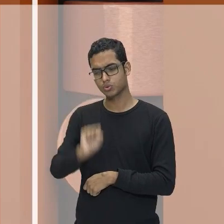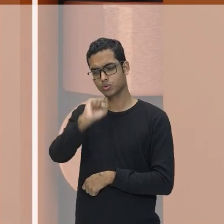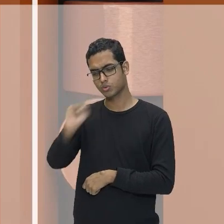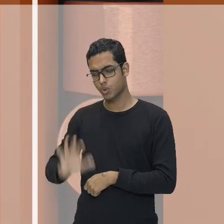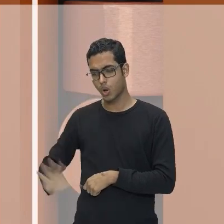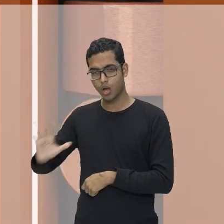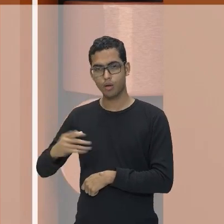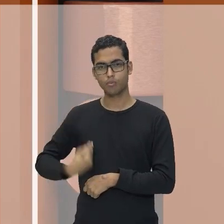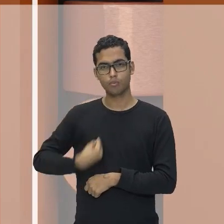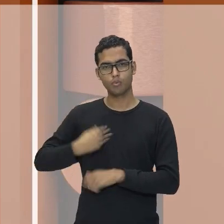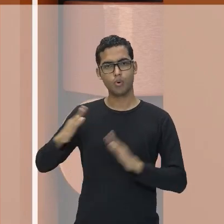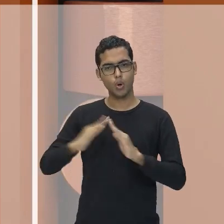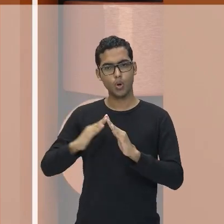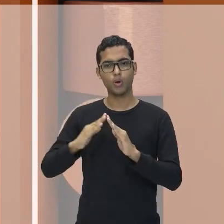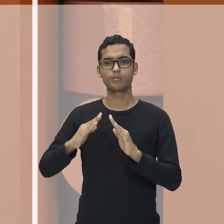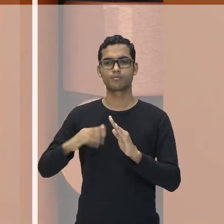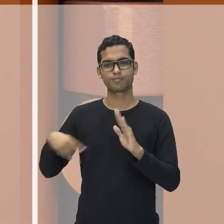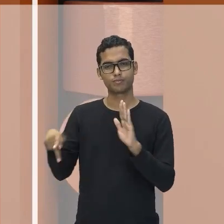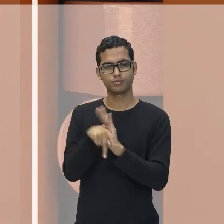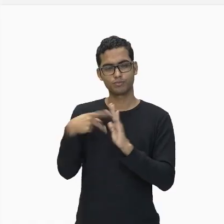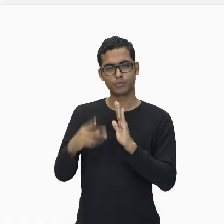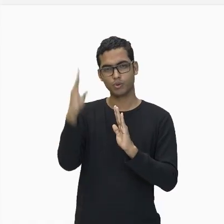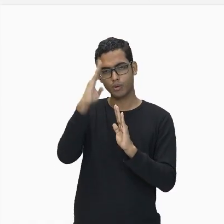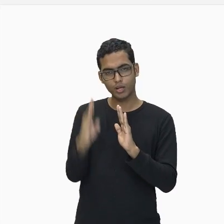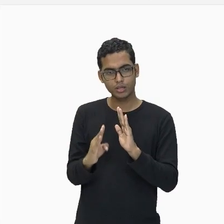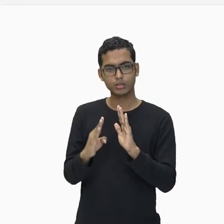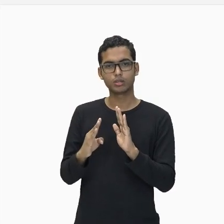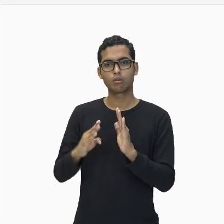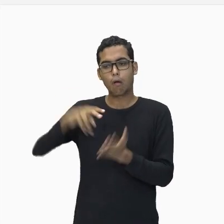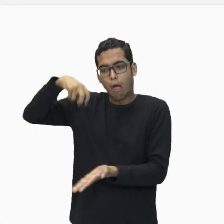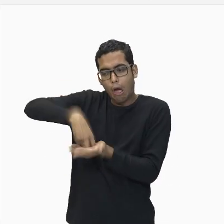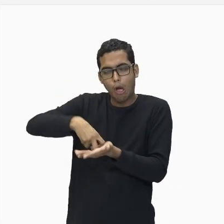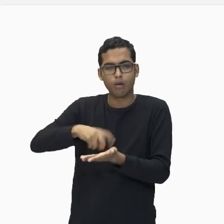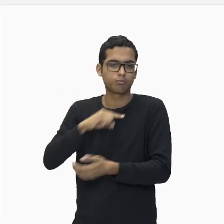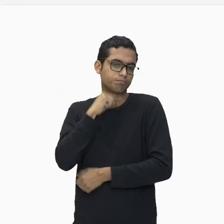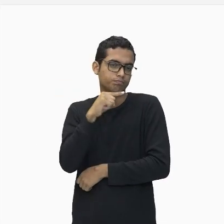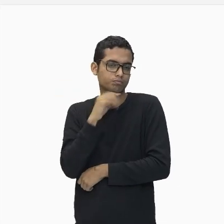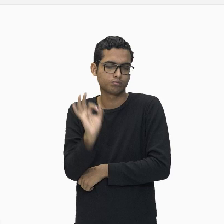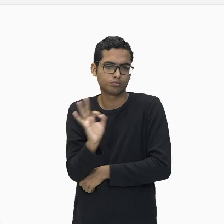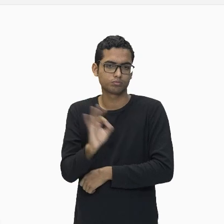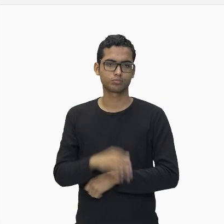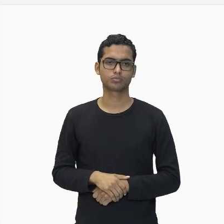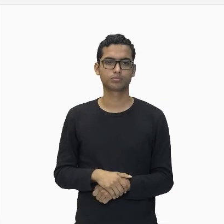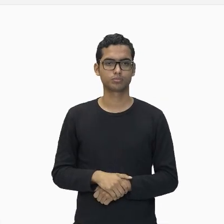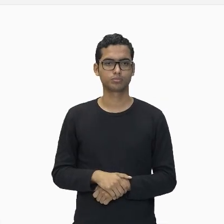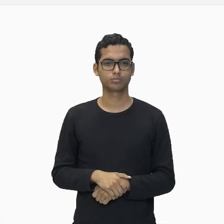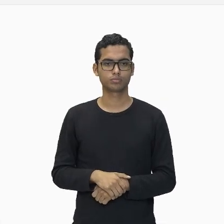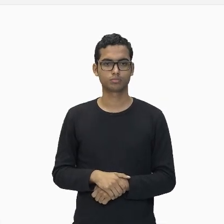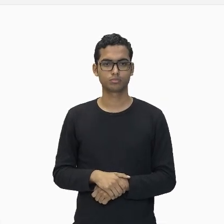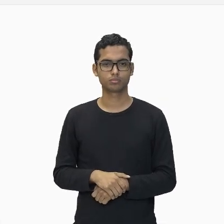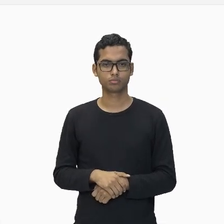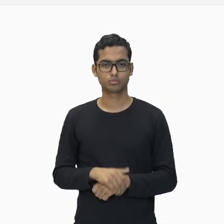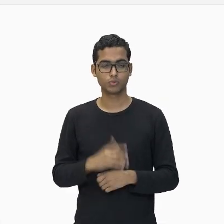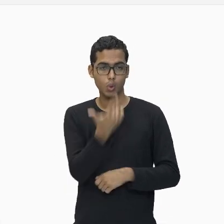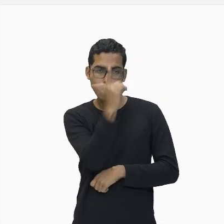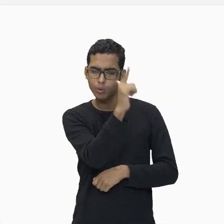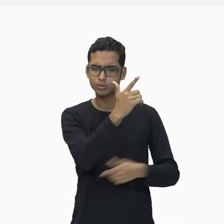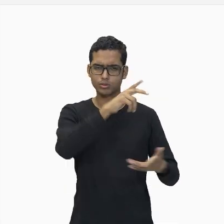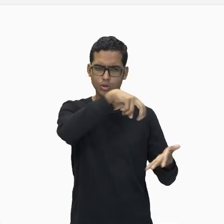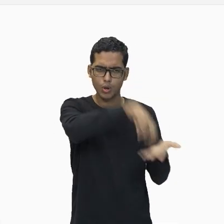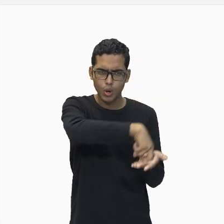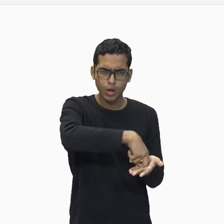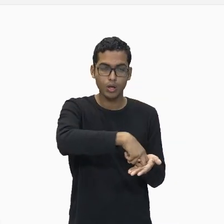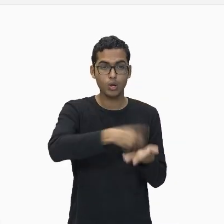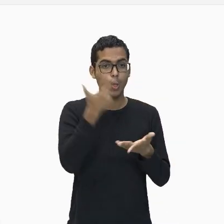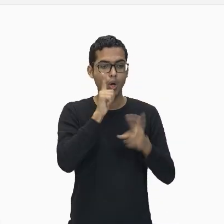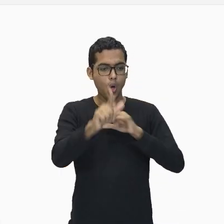acontecido. Acabou passando impune. Vamos adiante, vamos lá, galera. Muitos dos que tiveram outras penas conseguiram fugir